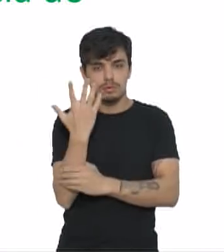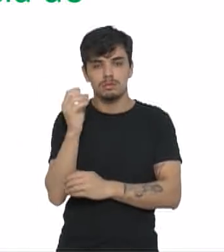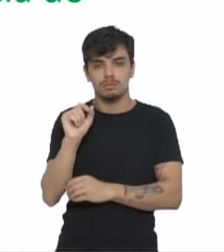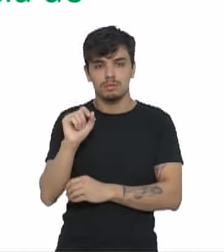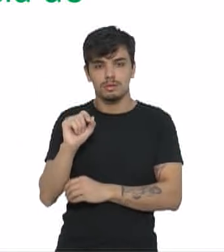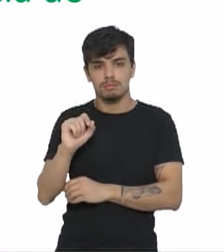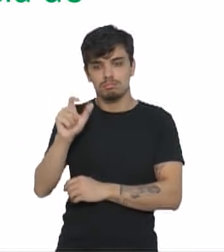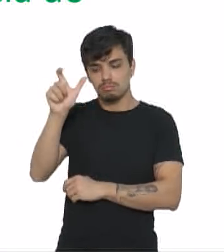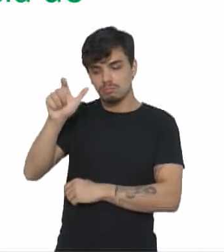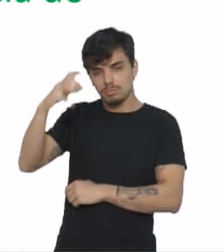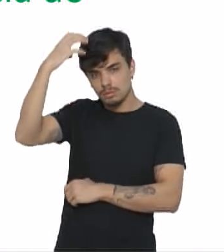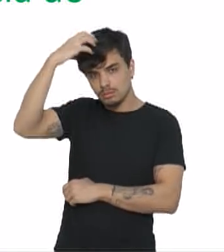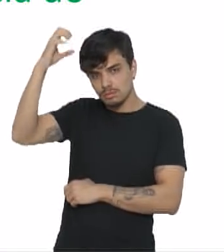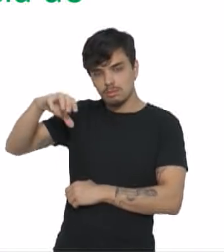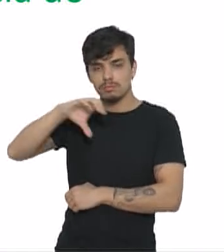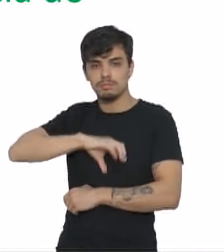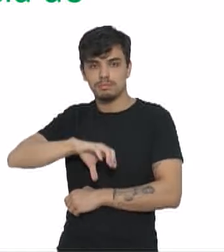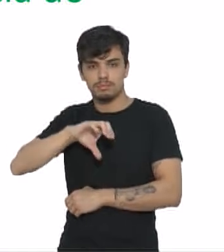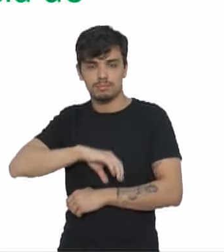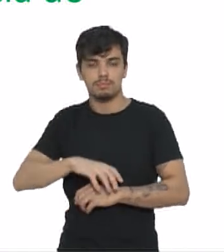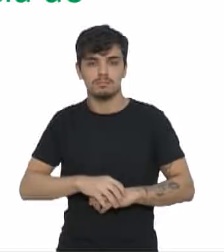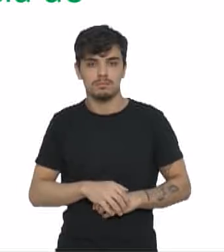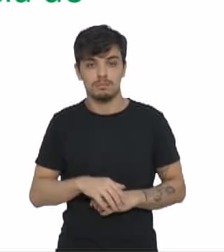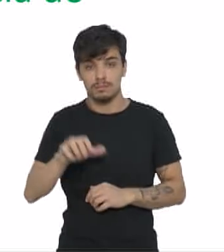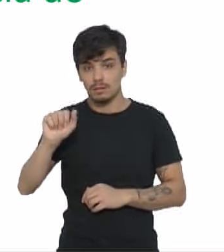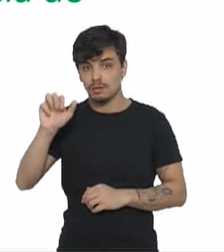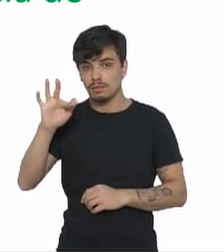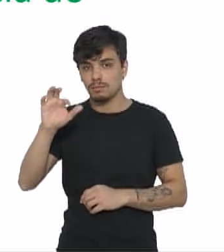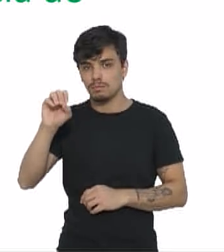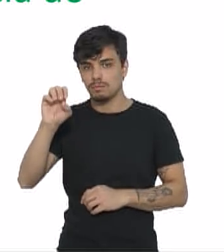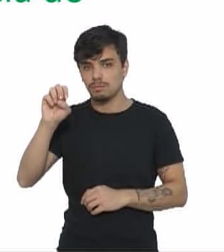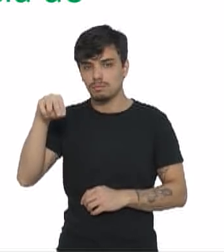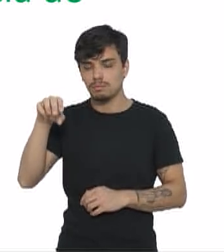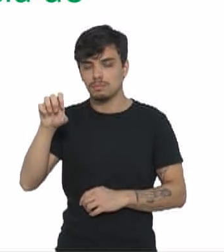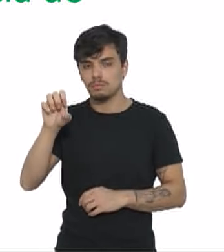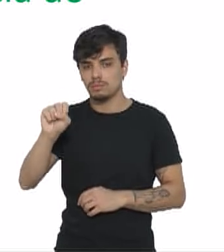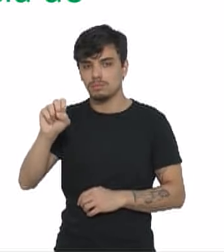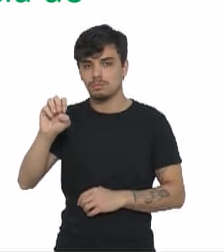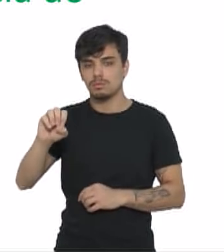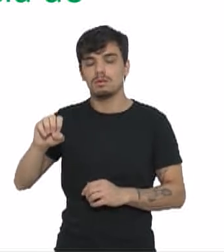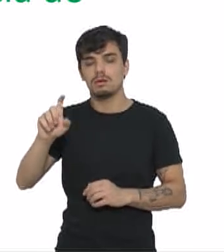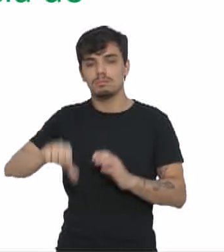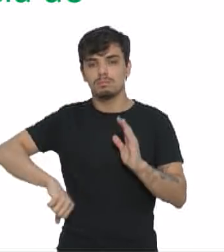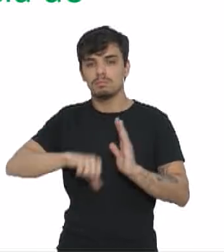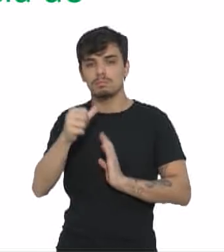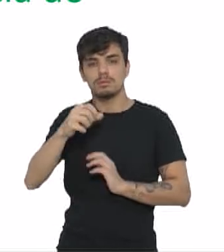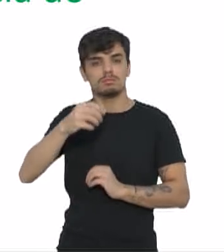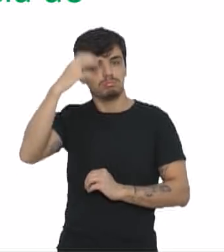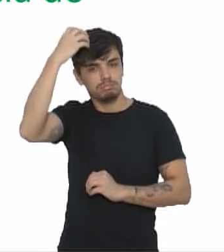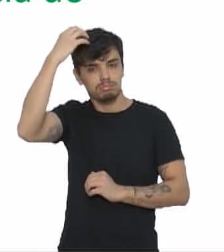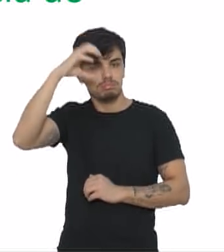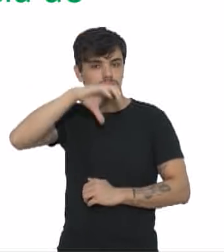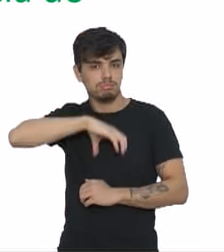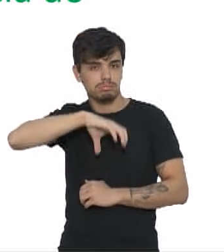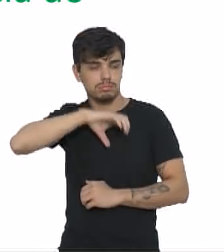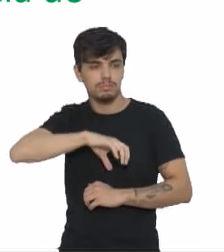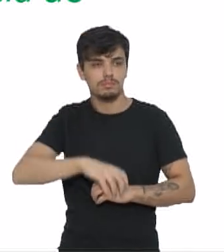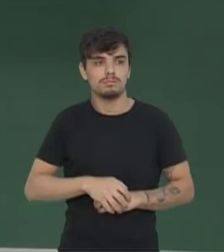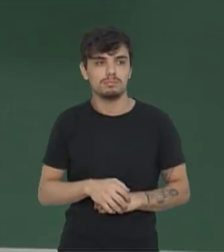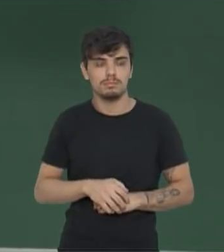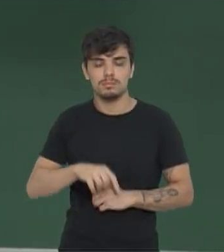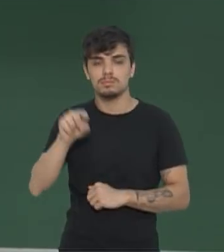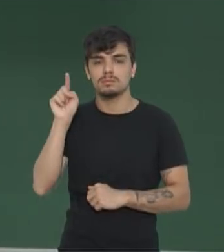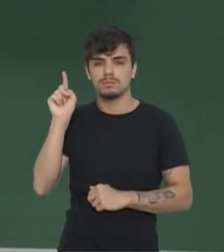Afonso Henriques passa a ser o primeiro rei, né, de Portugal e dando início a uma dinastia de Borgonha. É isso que nós estamos colocando. Isso